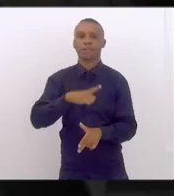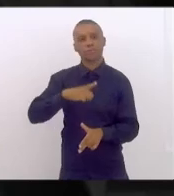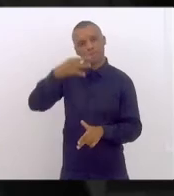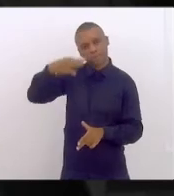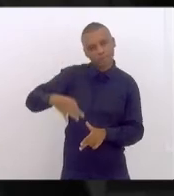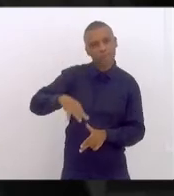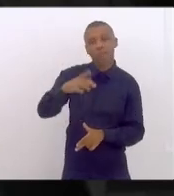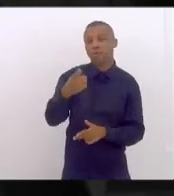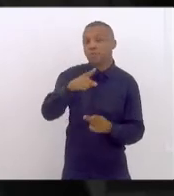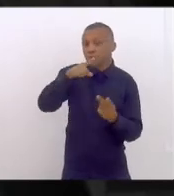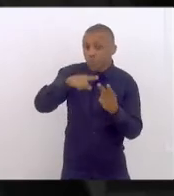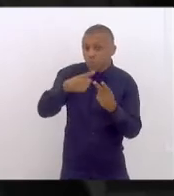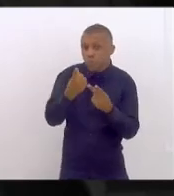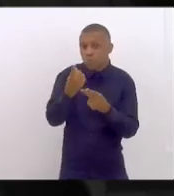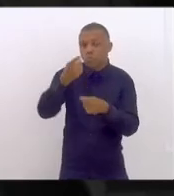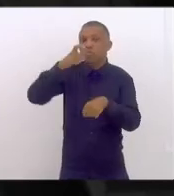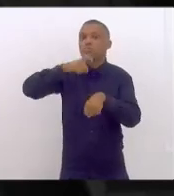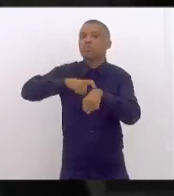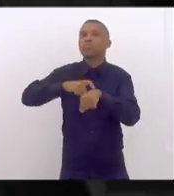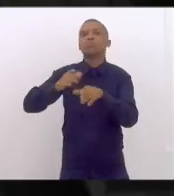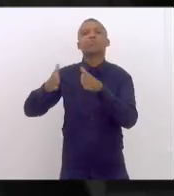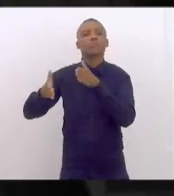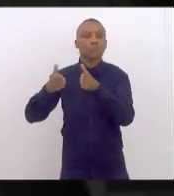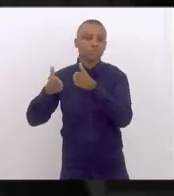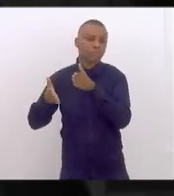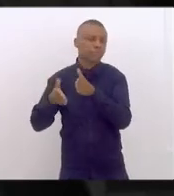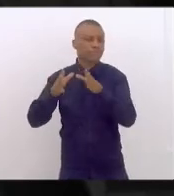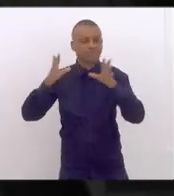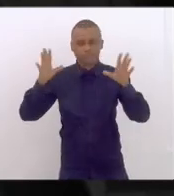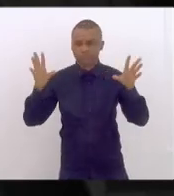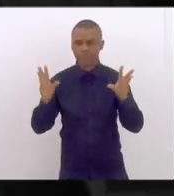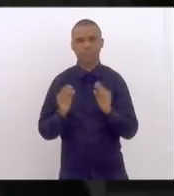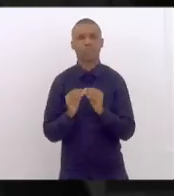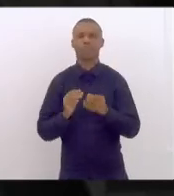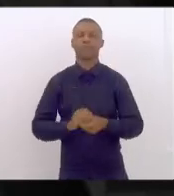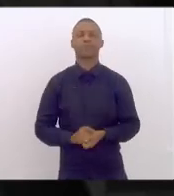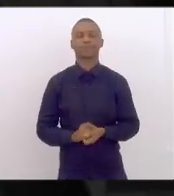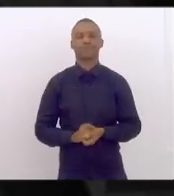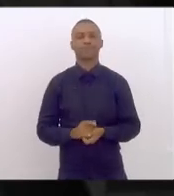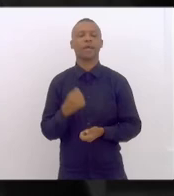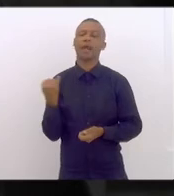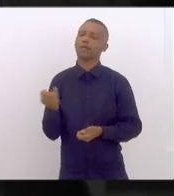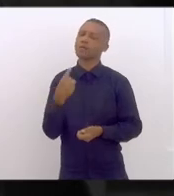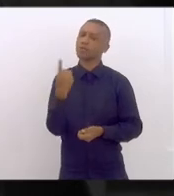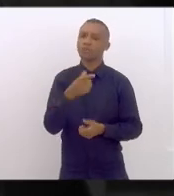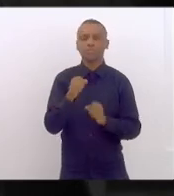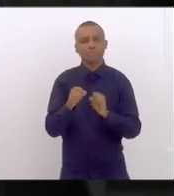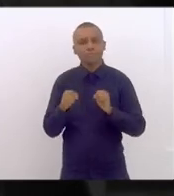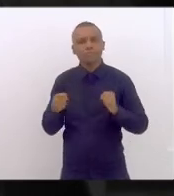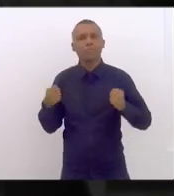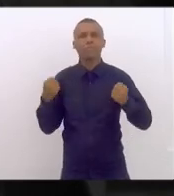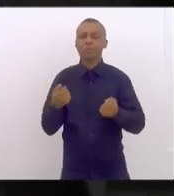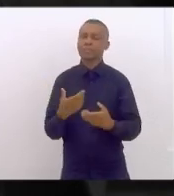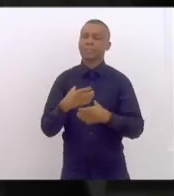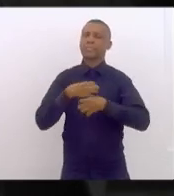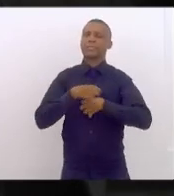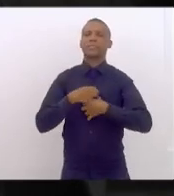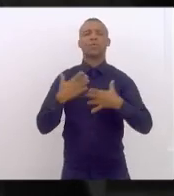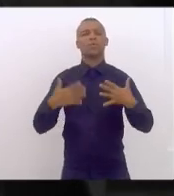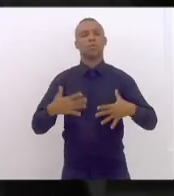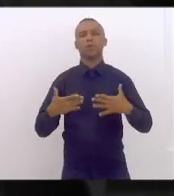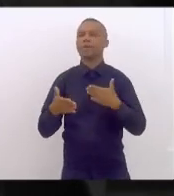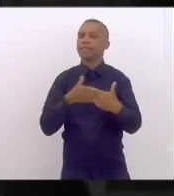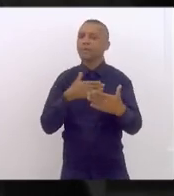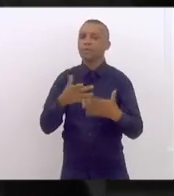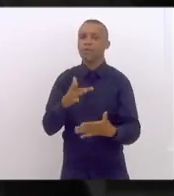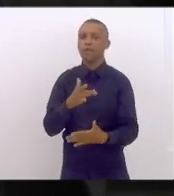turno enfim consequentemente é importante que todos estejamos enguidos desse Espírito Independente de